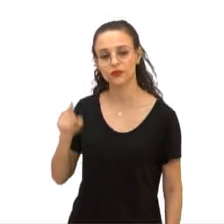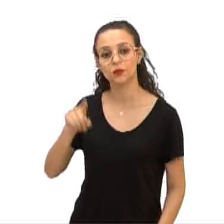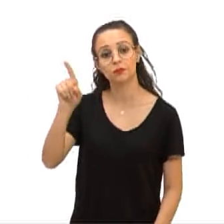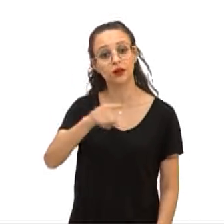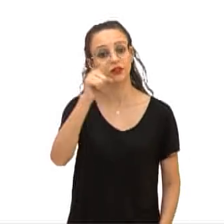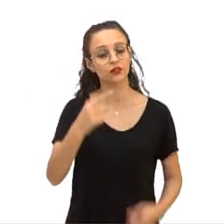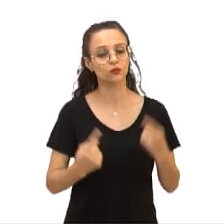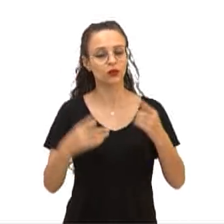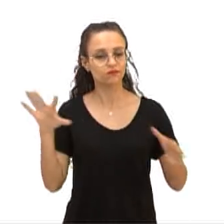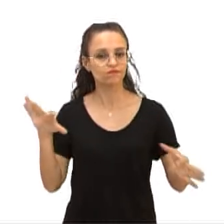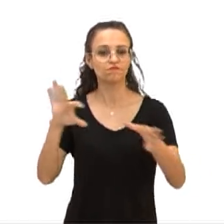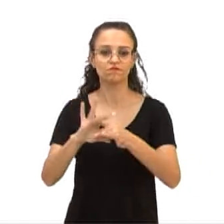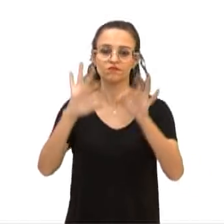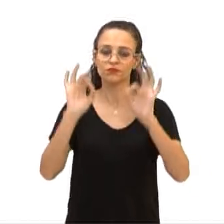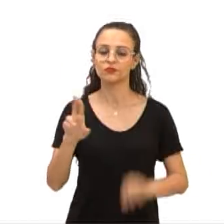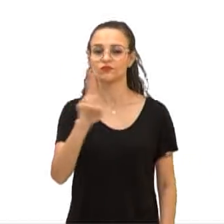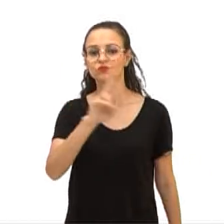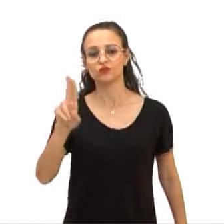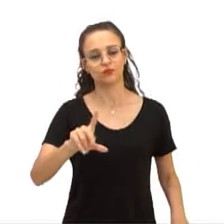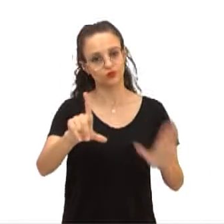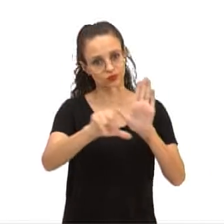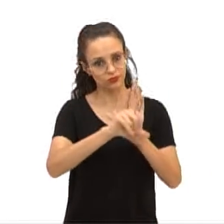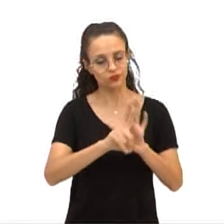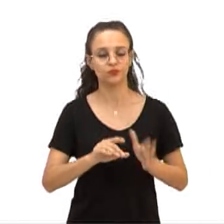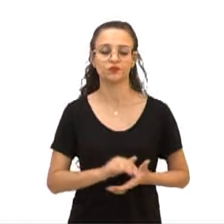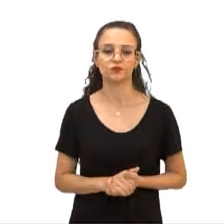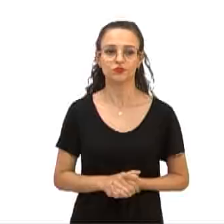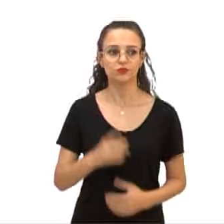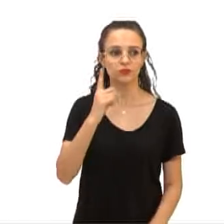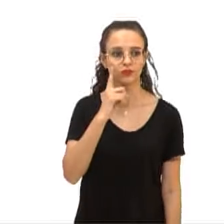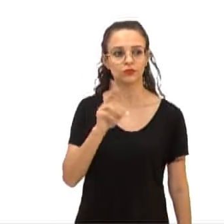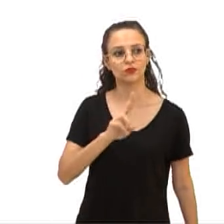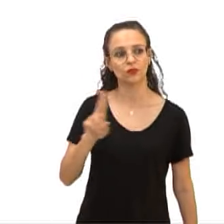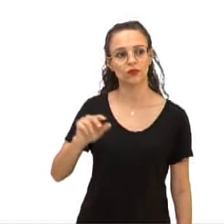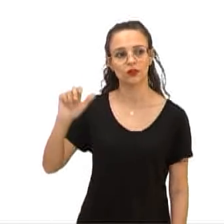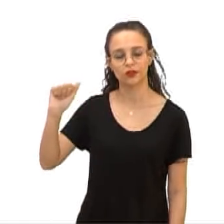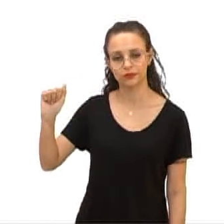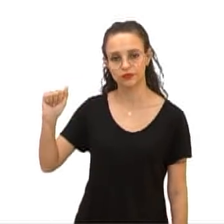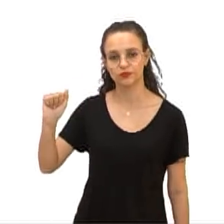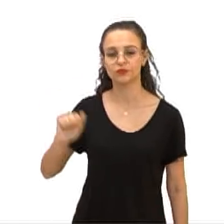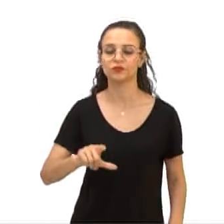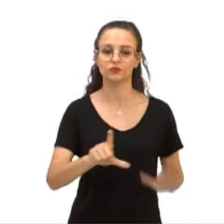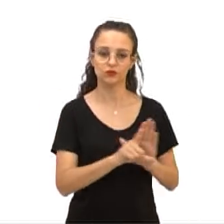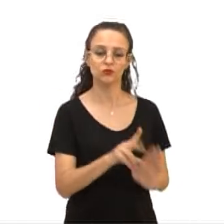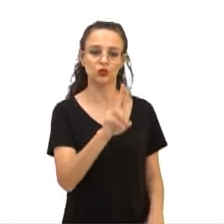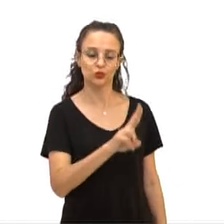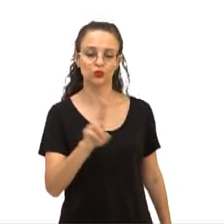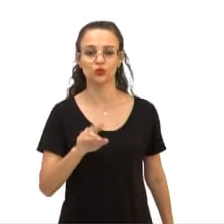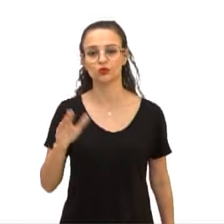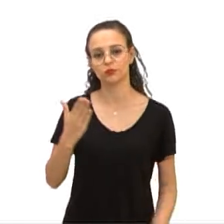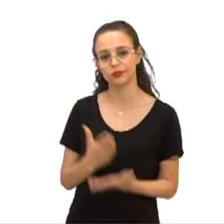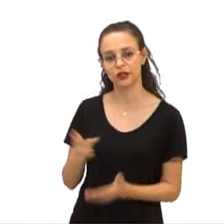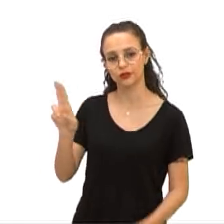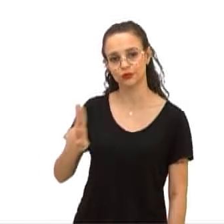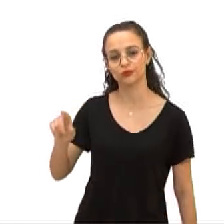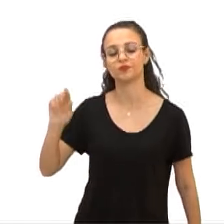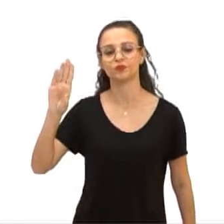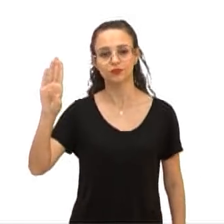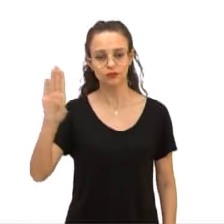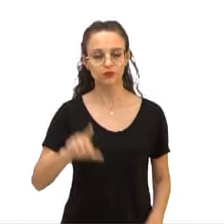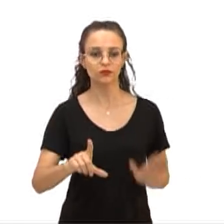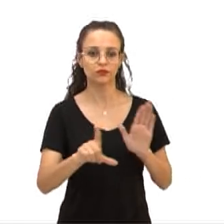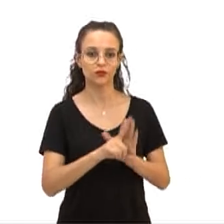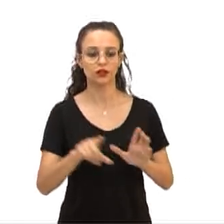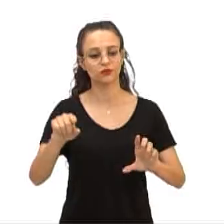aquela que indica corretamente o nome dessa lei. Alternativa A é a lei do uso e desuso. Alternativa B é a lei